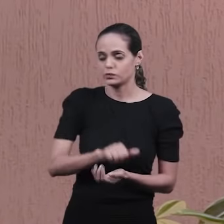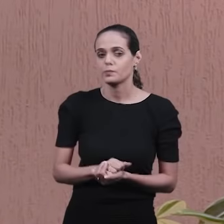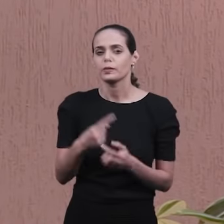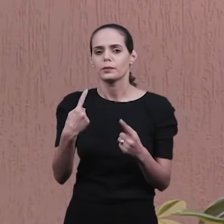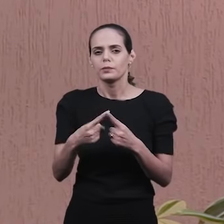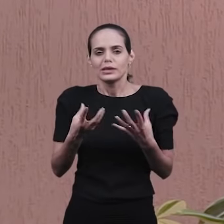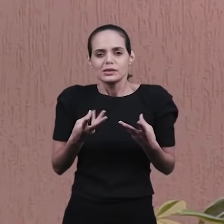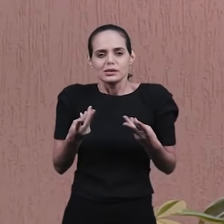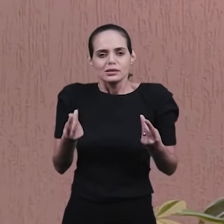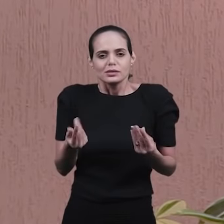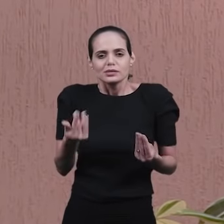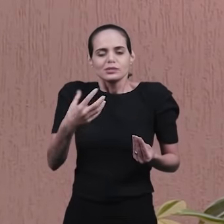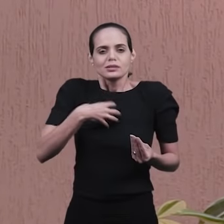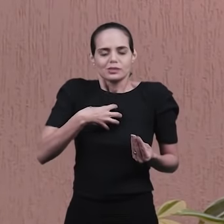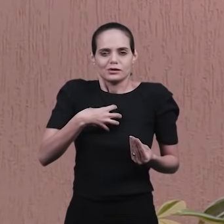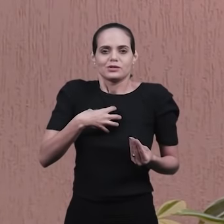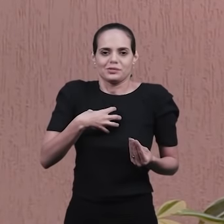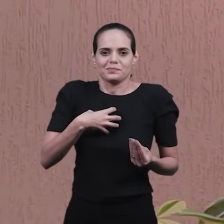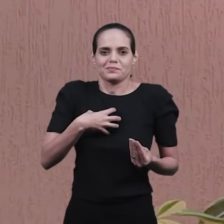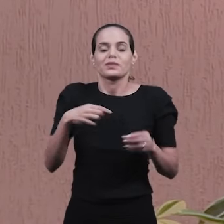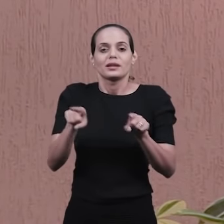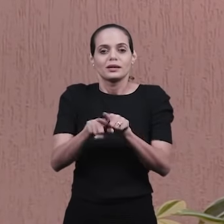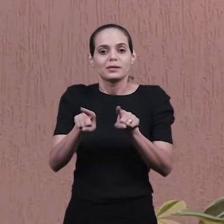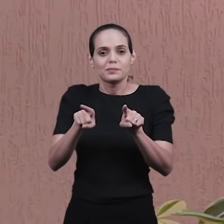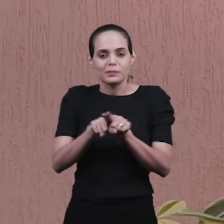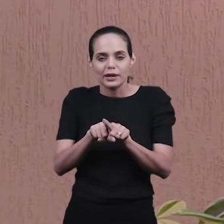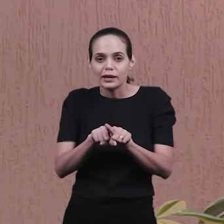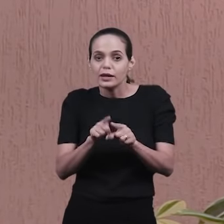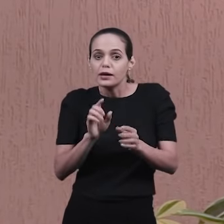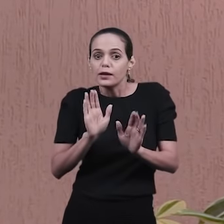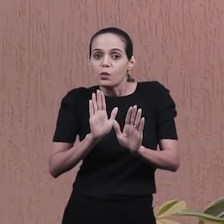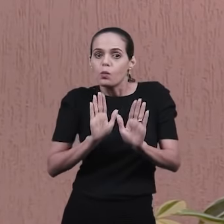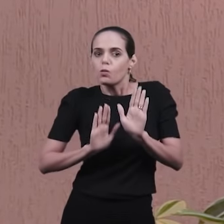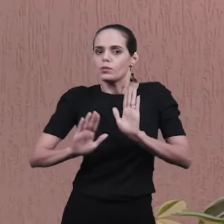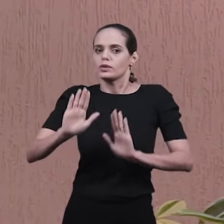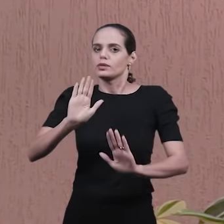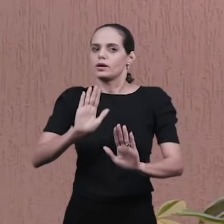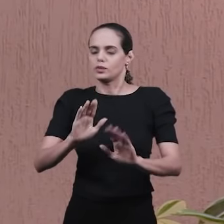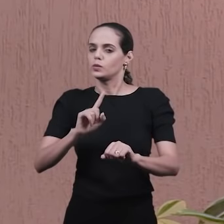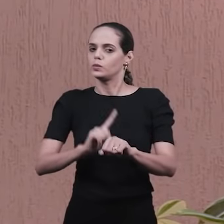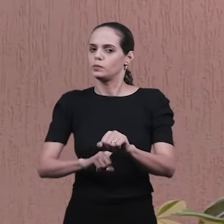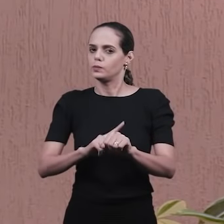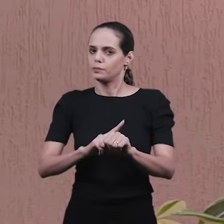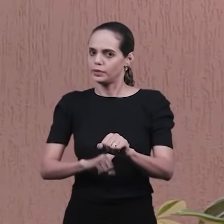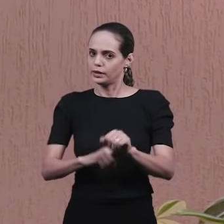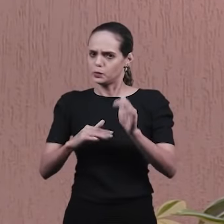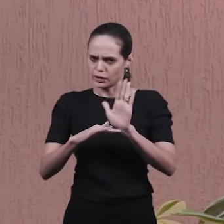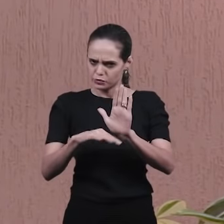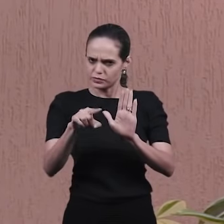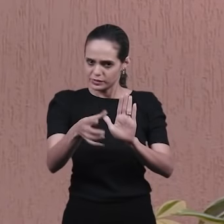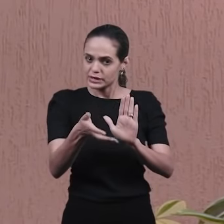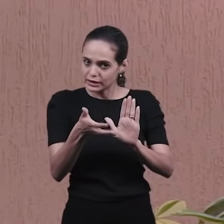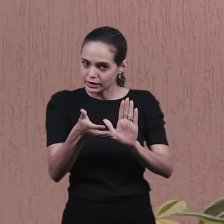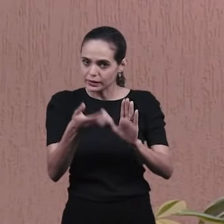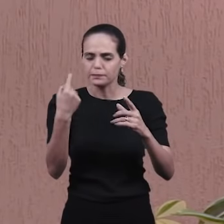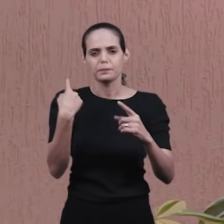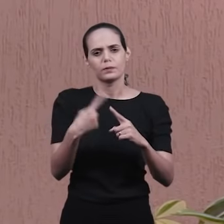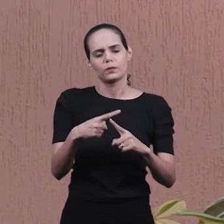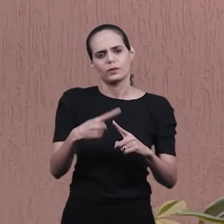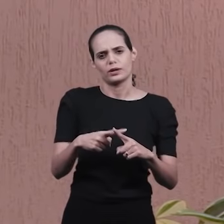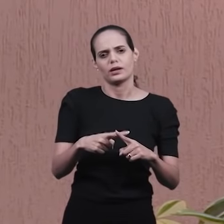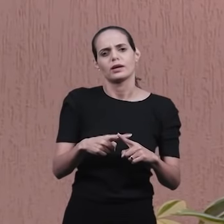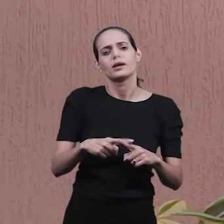parte e cuidado ao oferecer ajuda ao idoso. Por quê? Qual é a maior dor